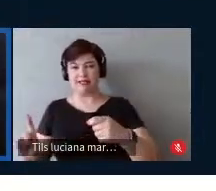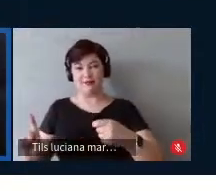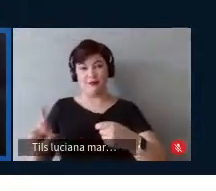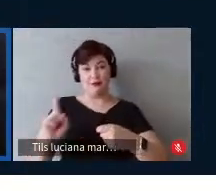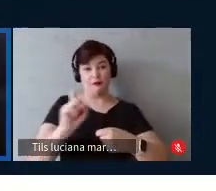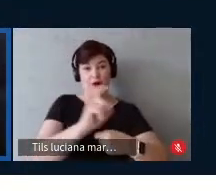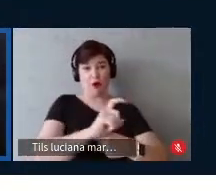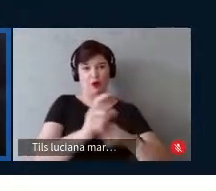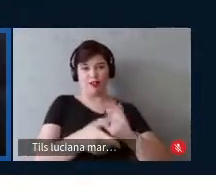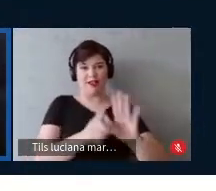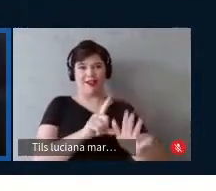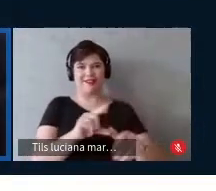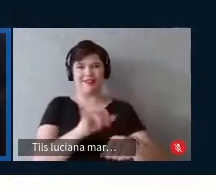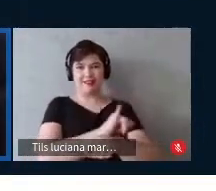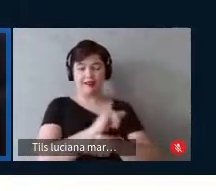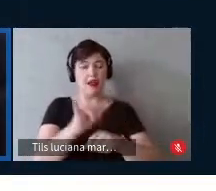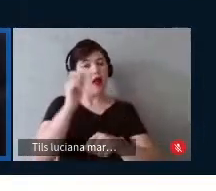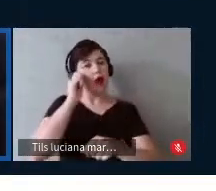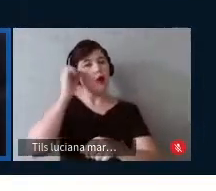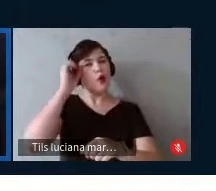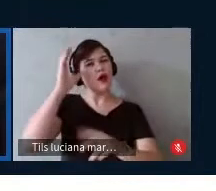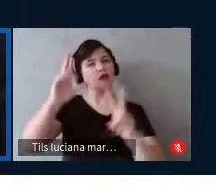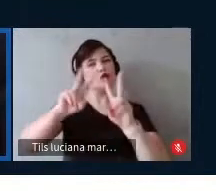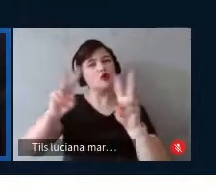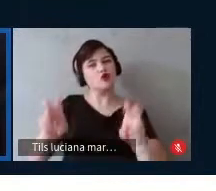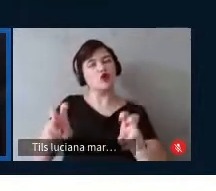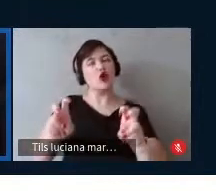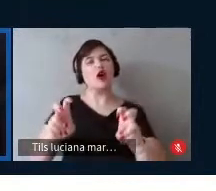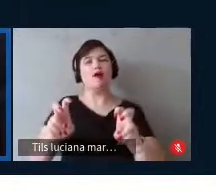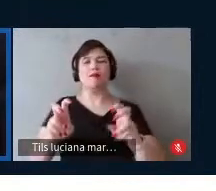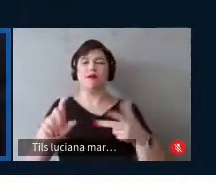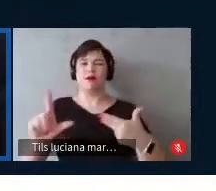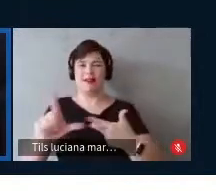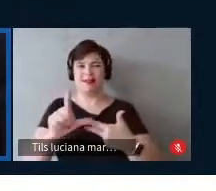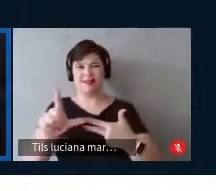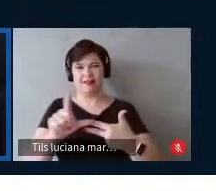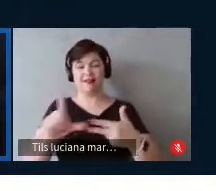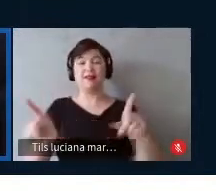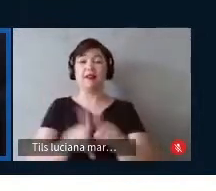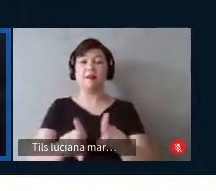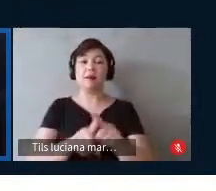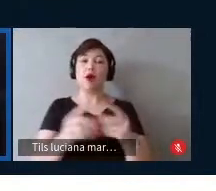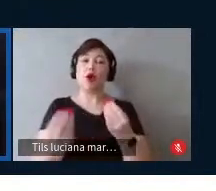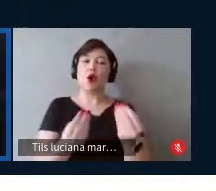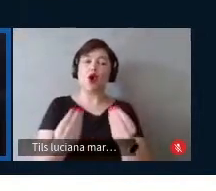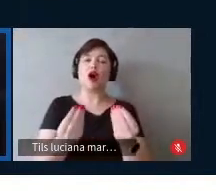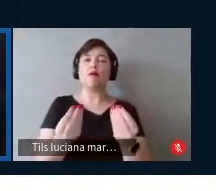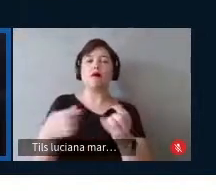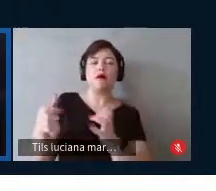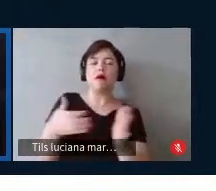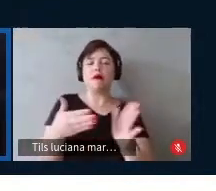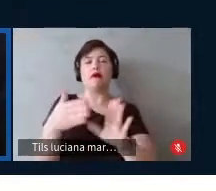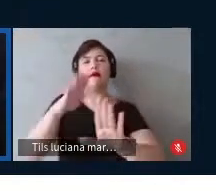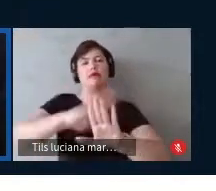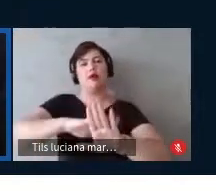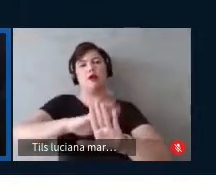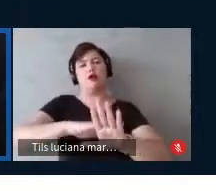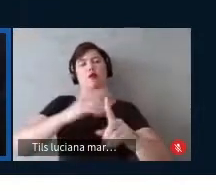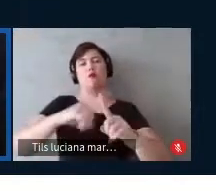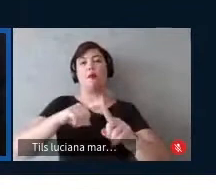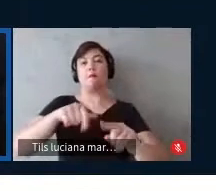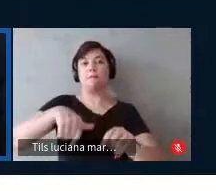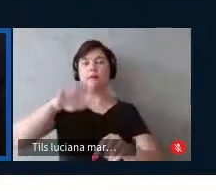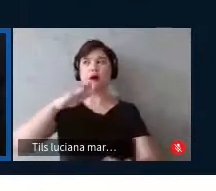interpretativas que eu coloco, que seria o conhecimento intrínseco legislativo e esse repertório de padrões de linha ideológica. Quanto mais ele escuta